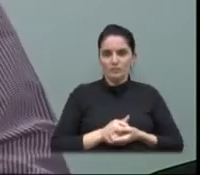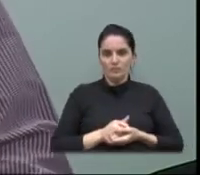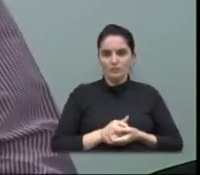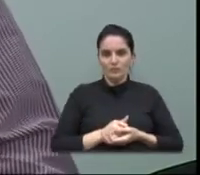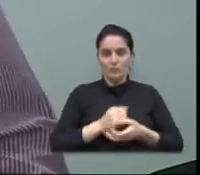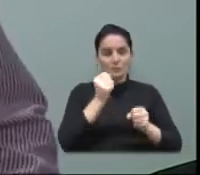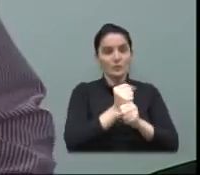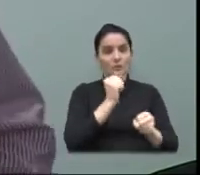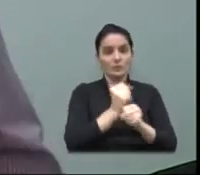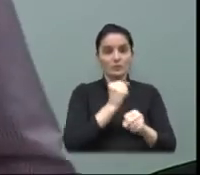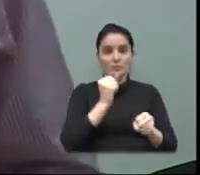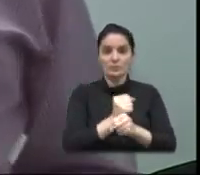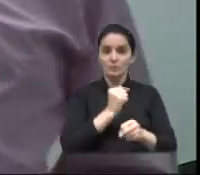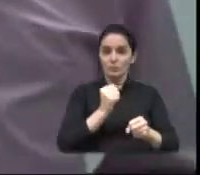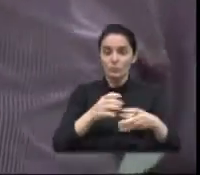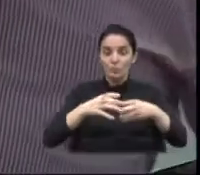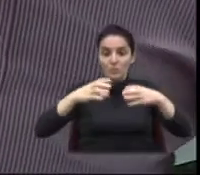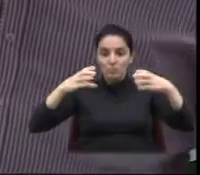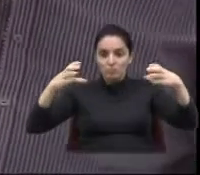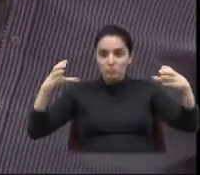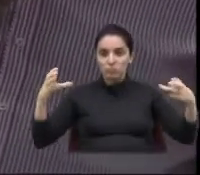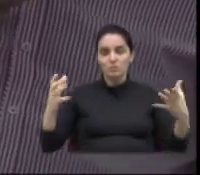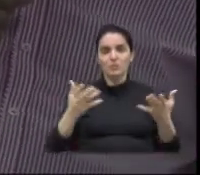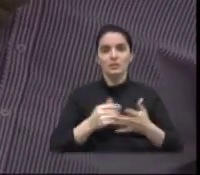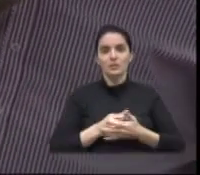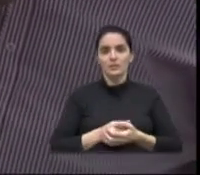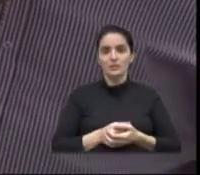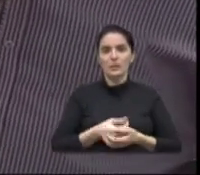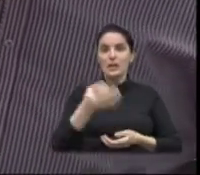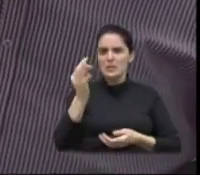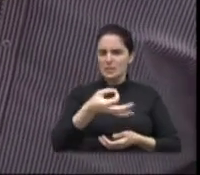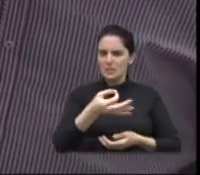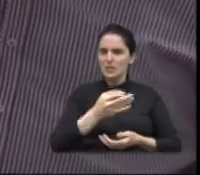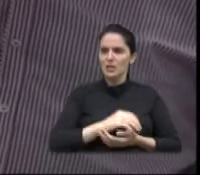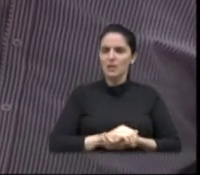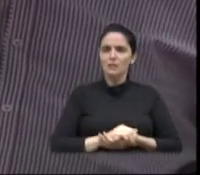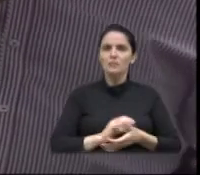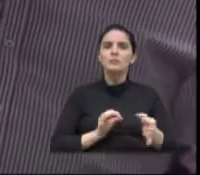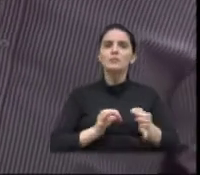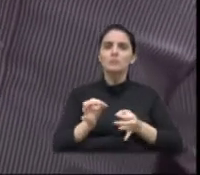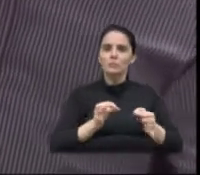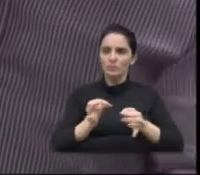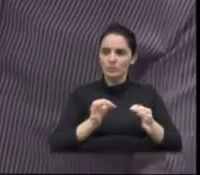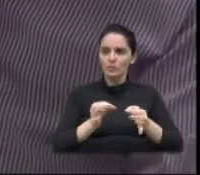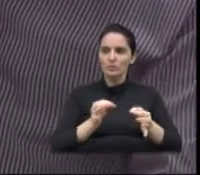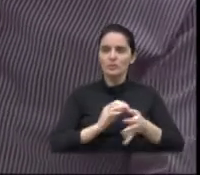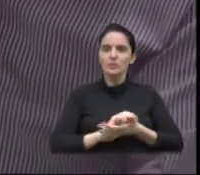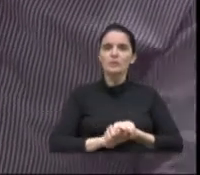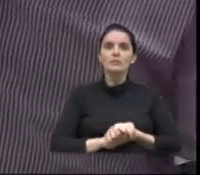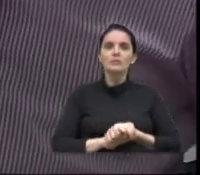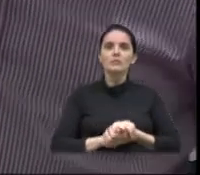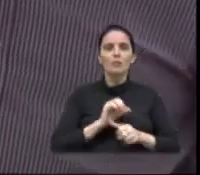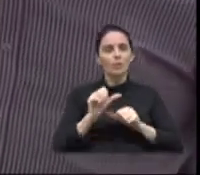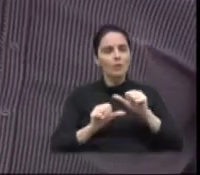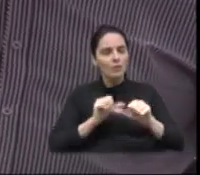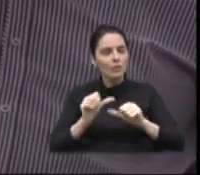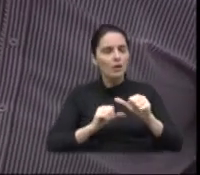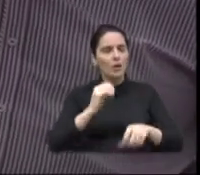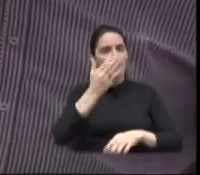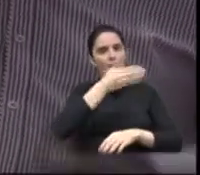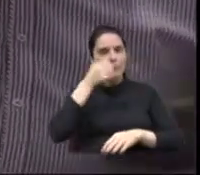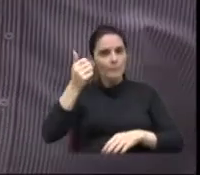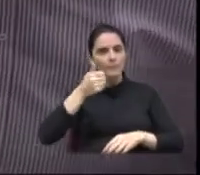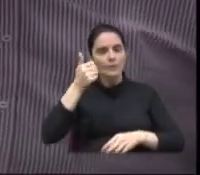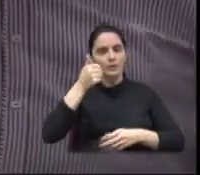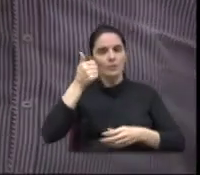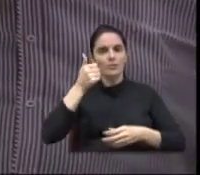essas obras enormes. Com certeza, os projetos serão modificados, serão melhorados, no